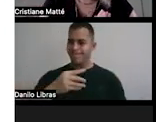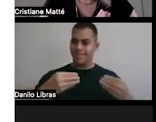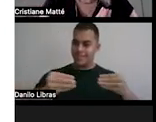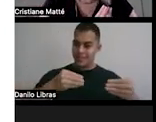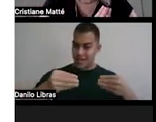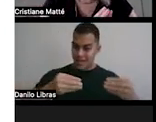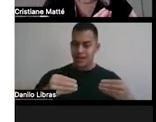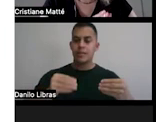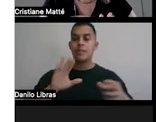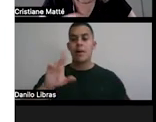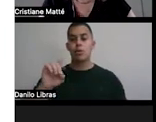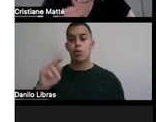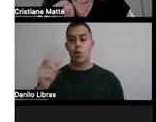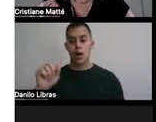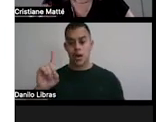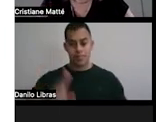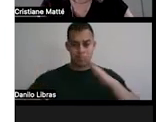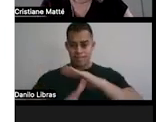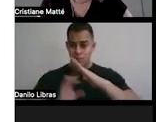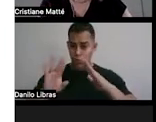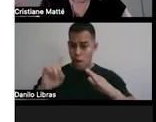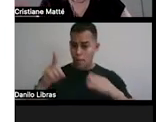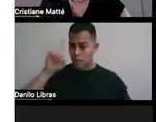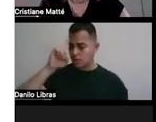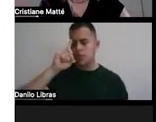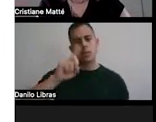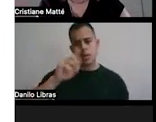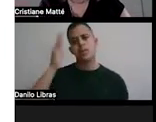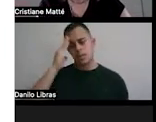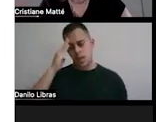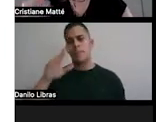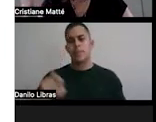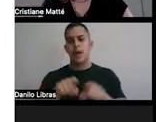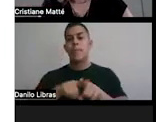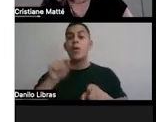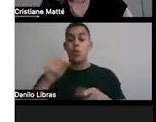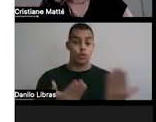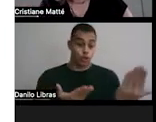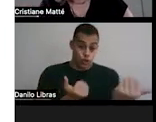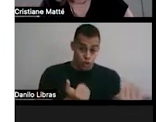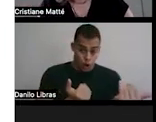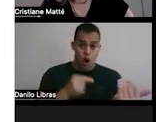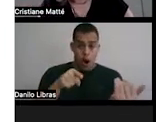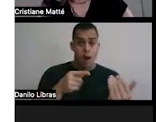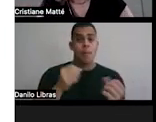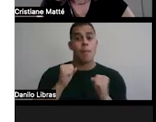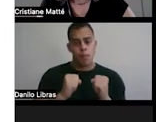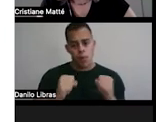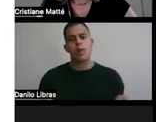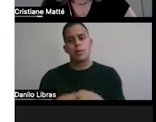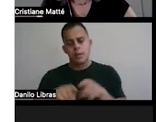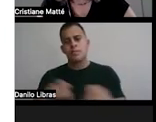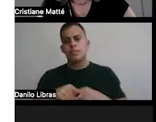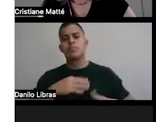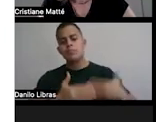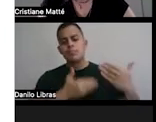se limita a esses 1000 dias. A gente sabe que alterações que acontecem também na adolescência, elas podem sim ter uma repercussão